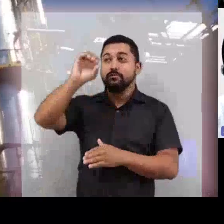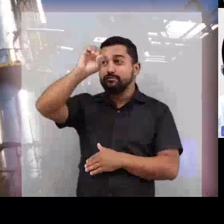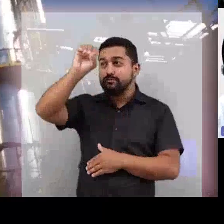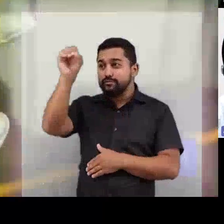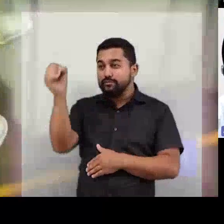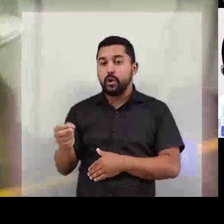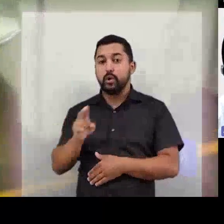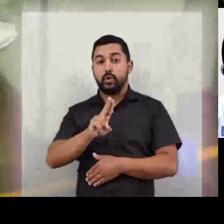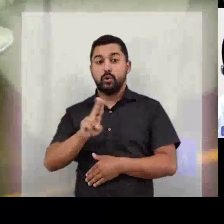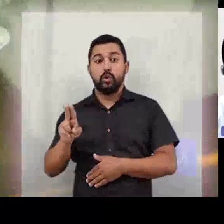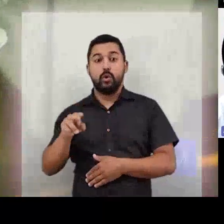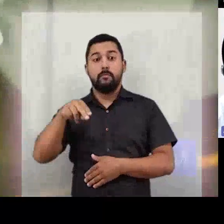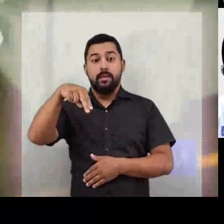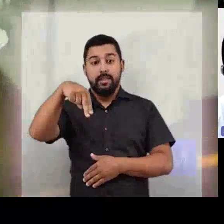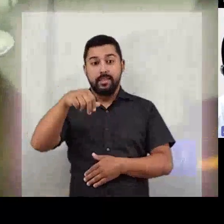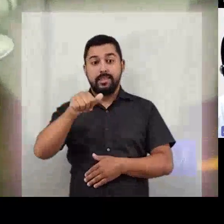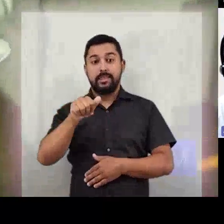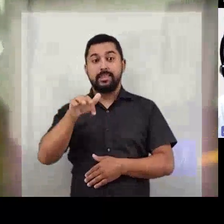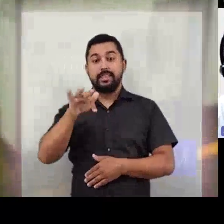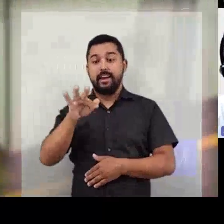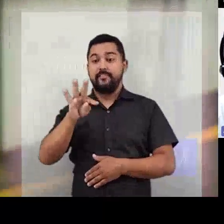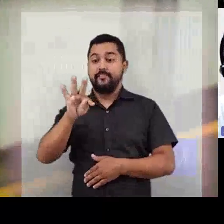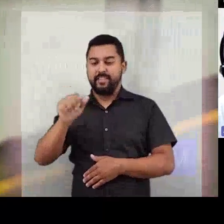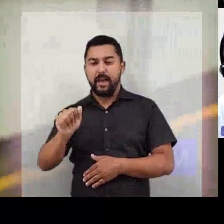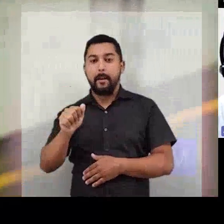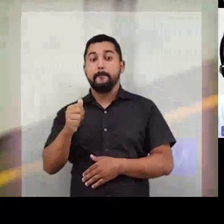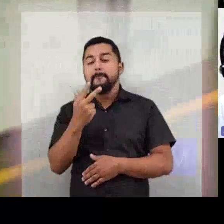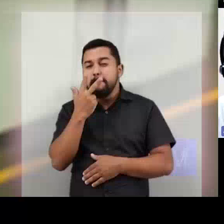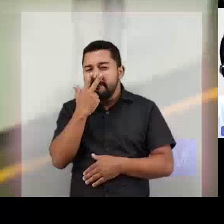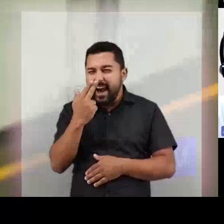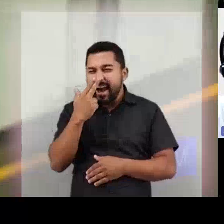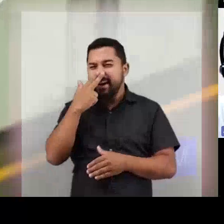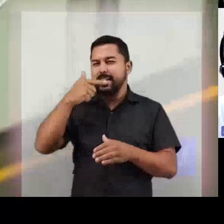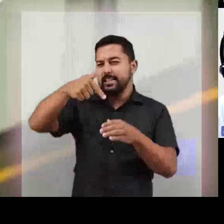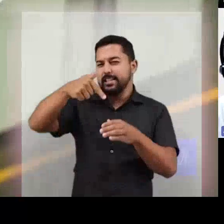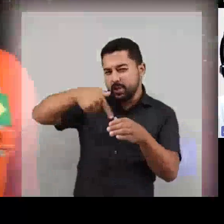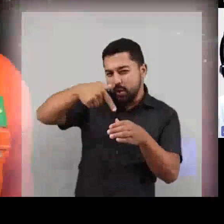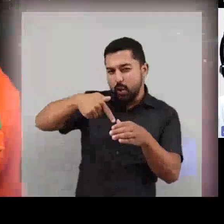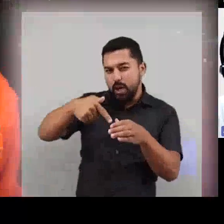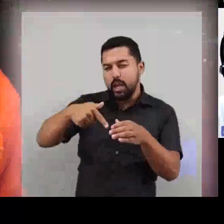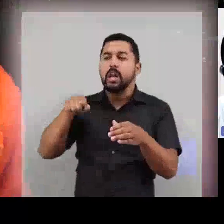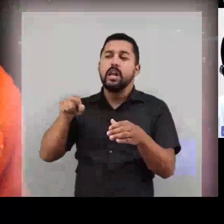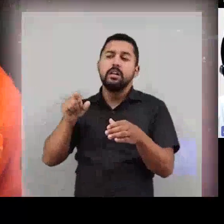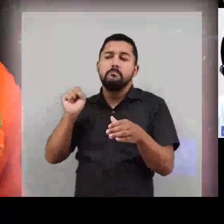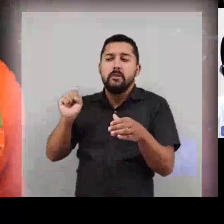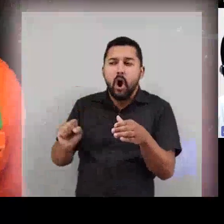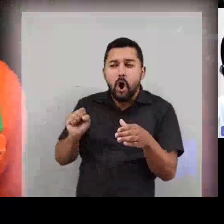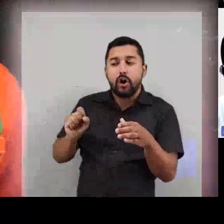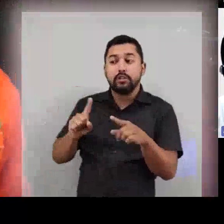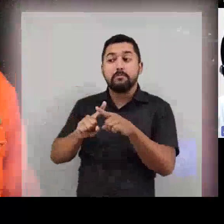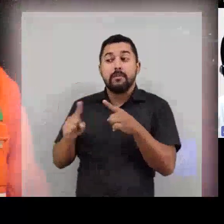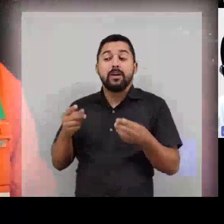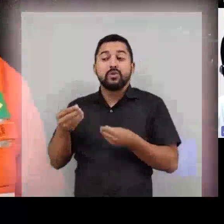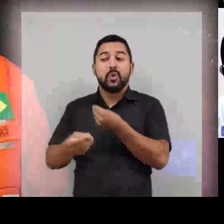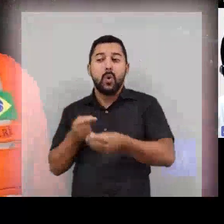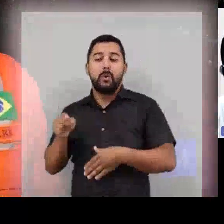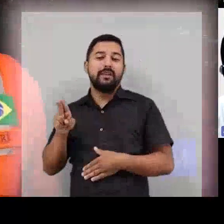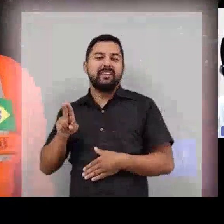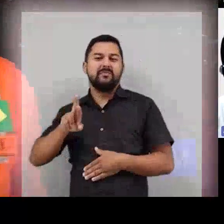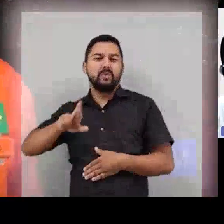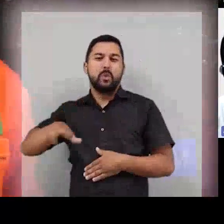uma fração leve que é chamada de nafta de destilação direta, que é bem parecida com a gasolina. Ela até tem o número certo de carbonos por molécula, mas o